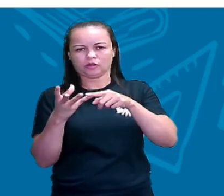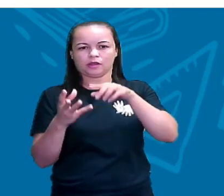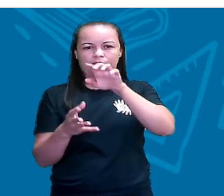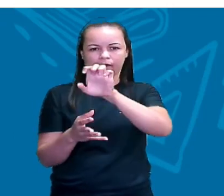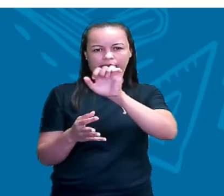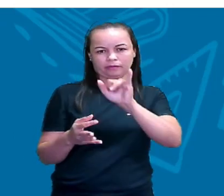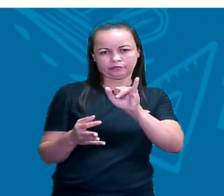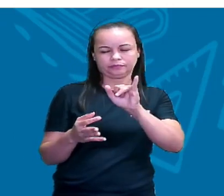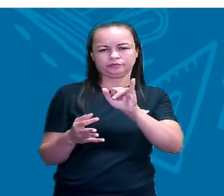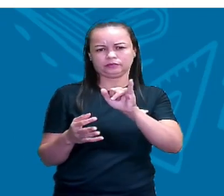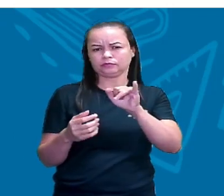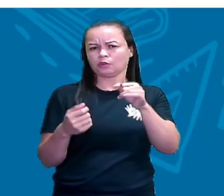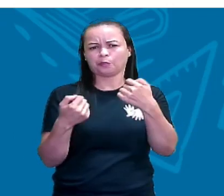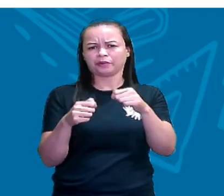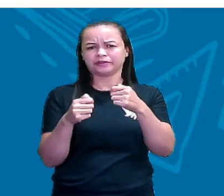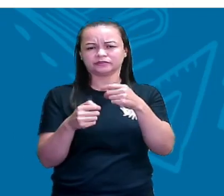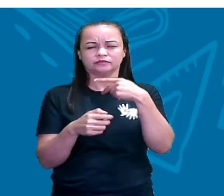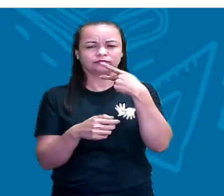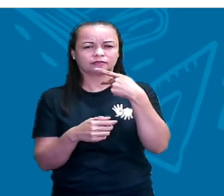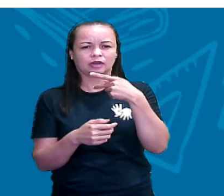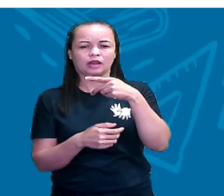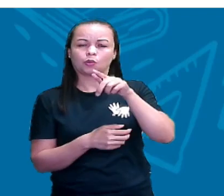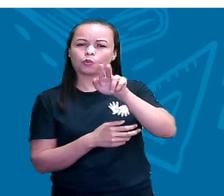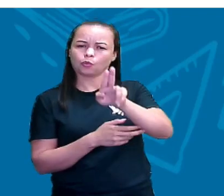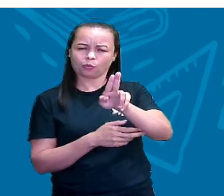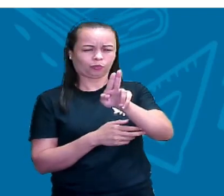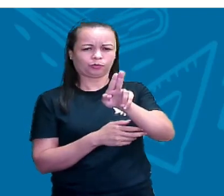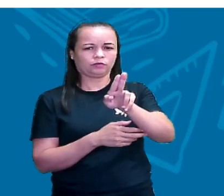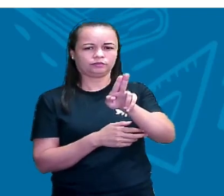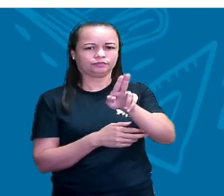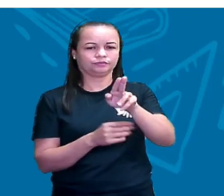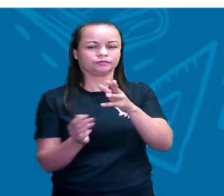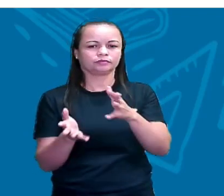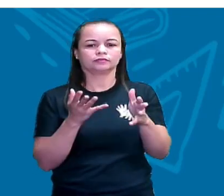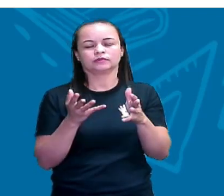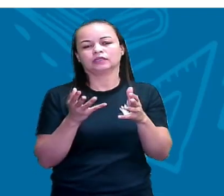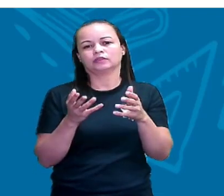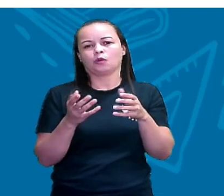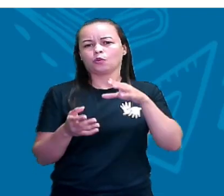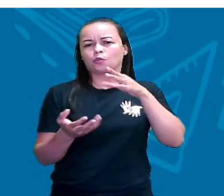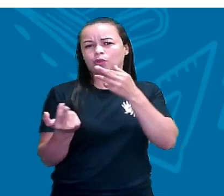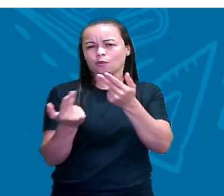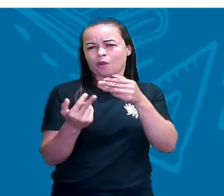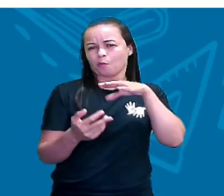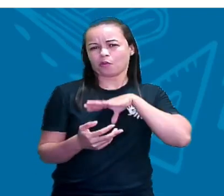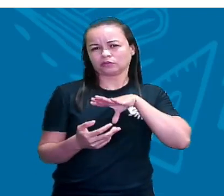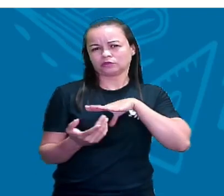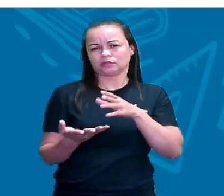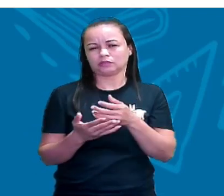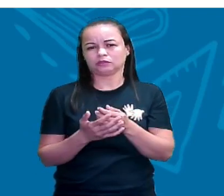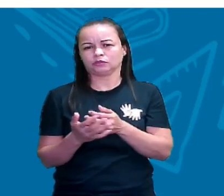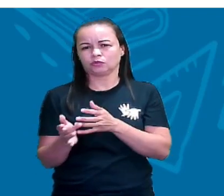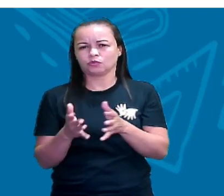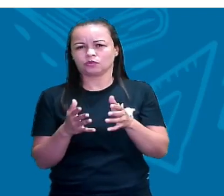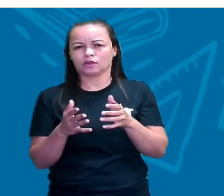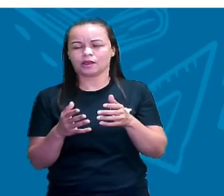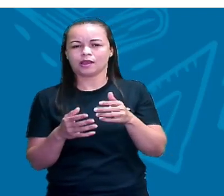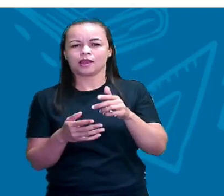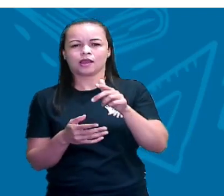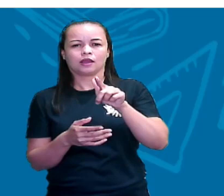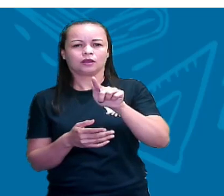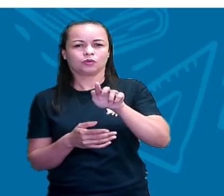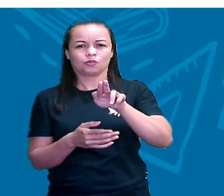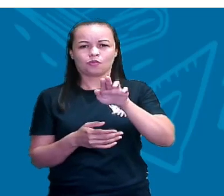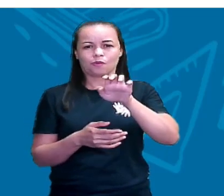a gente não pronuncia a letra U, né? É igual ao português, a gente não fala guerra, a gente